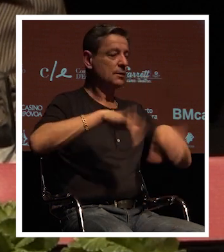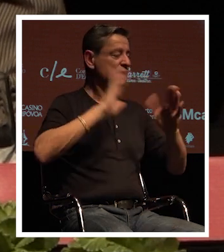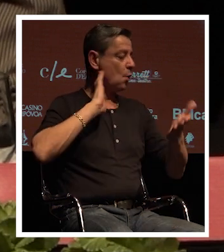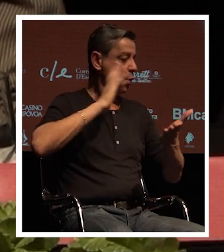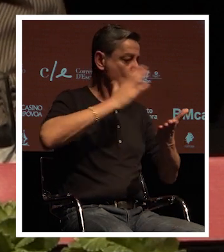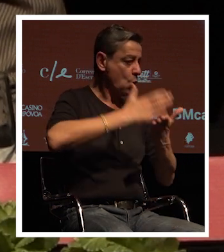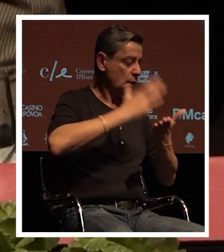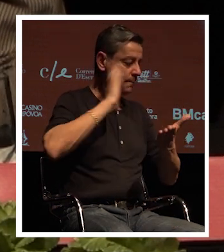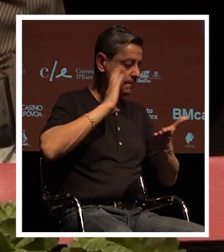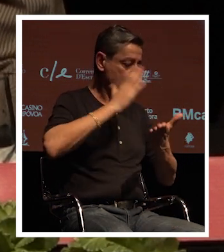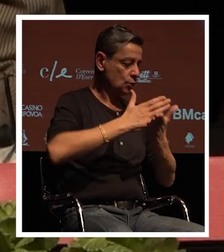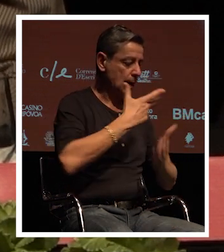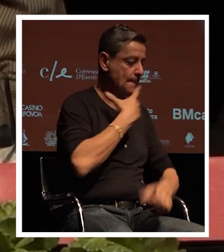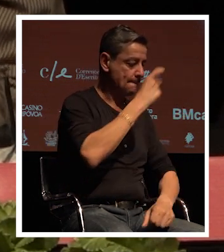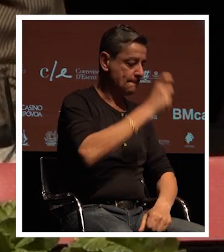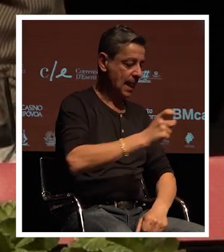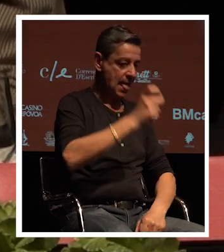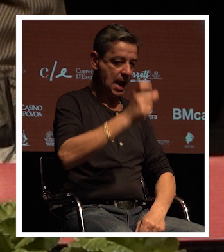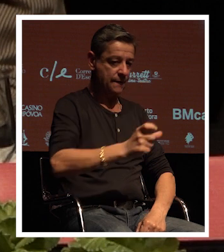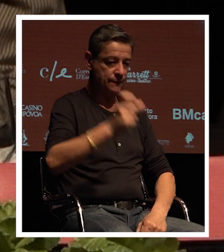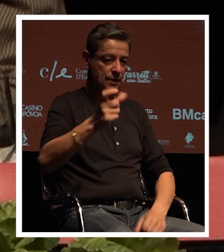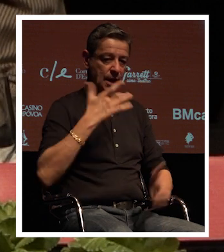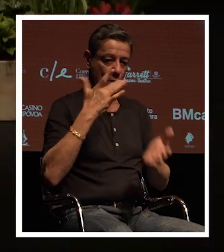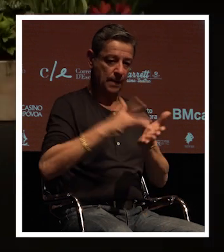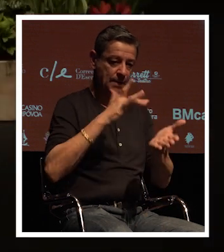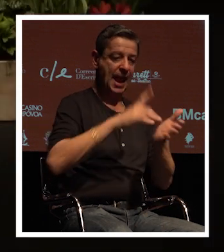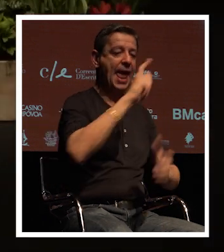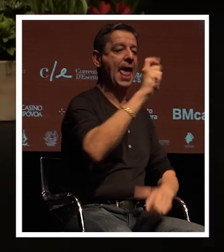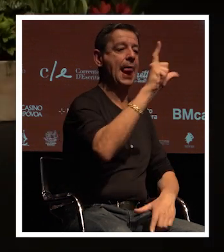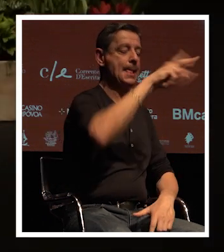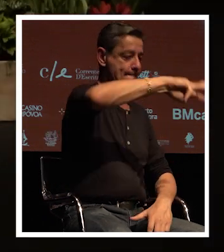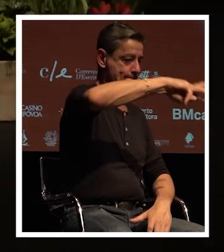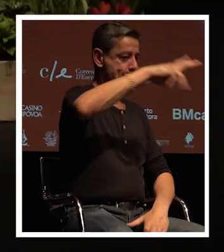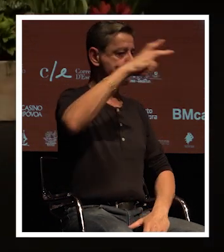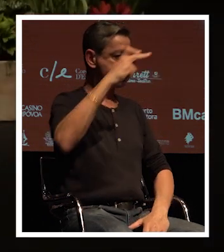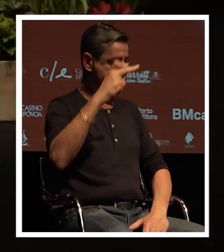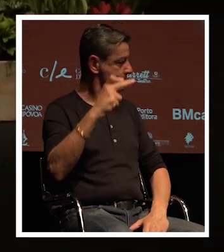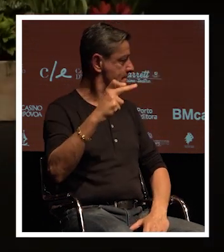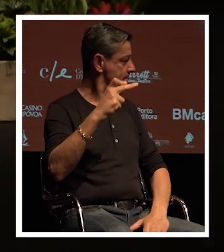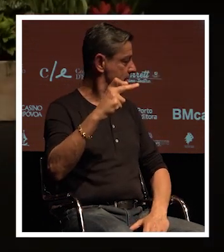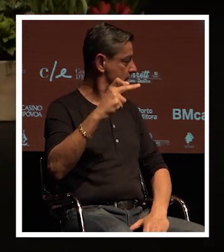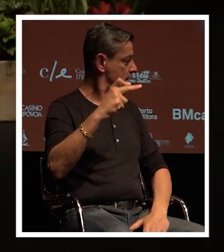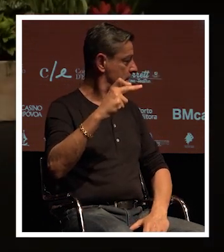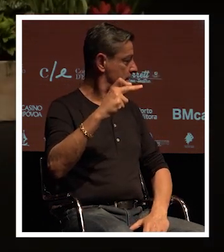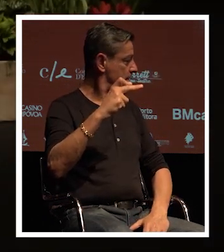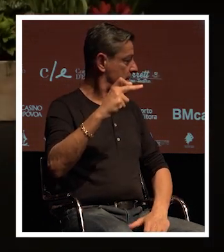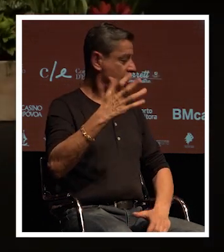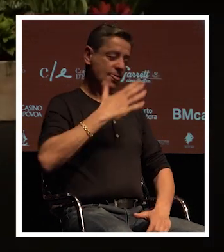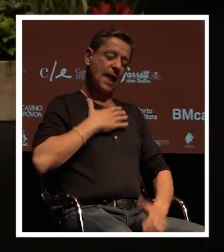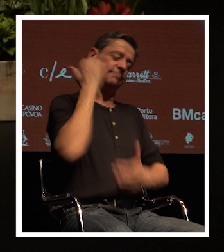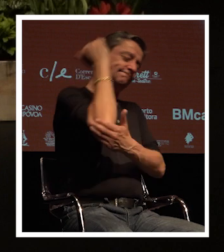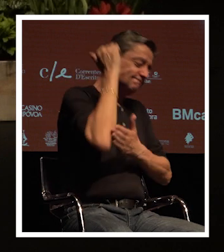último a última palavra que existe no livro da Élia e agora pensando outra vez no C foi a inveja